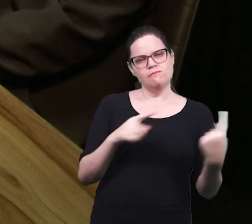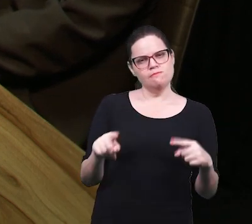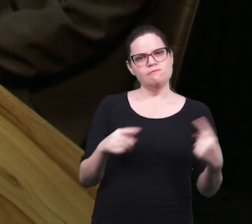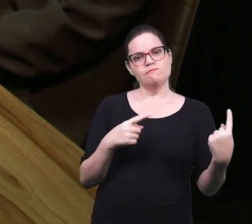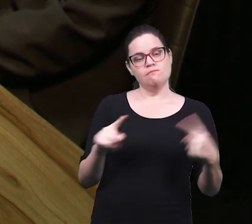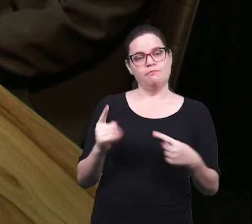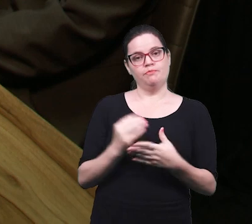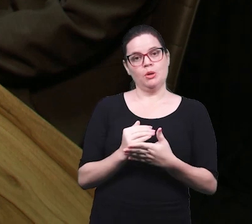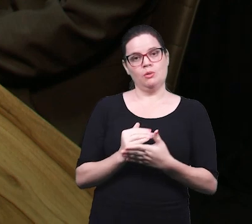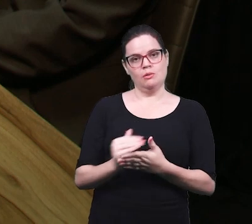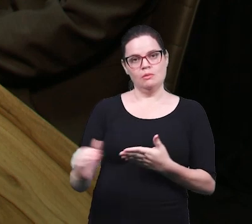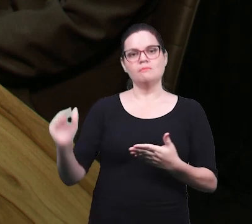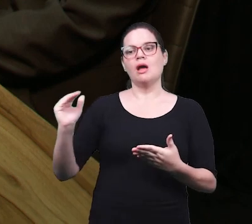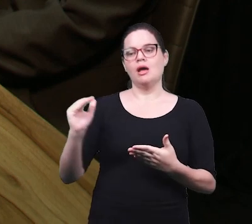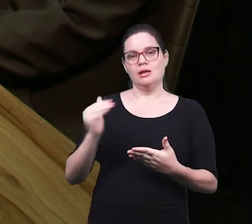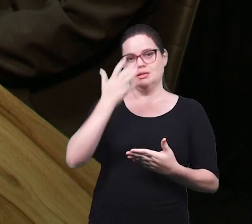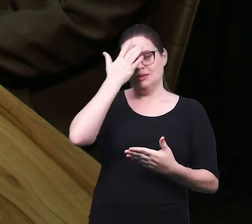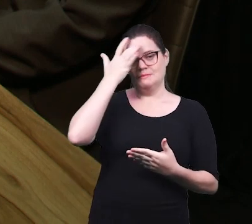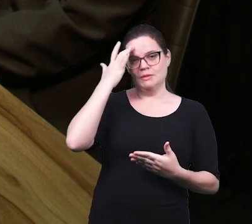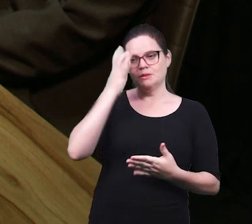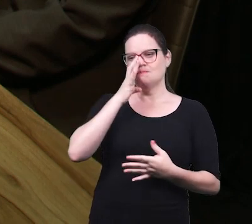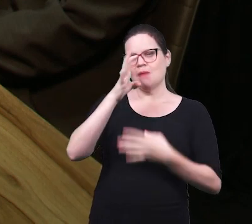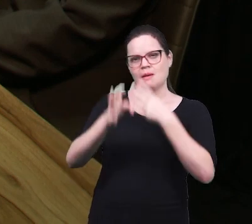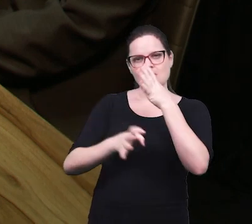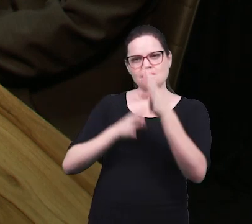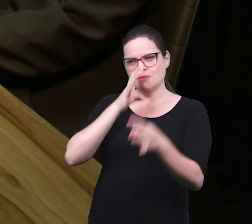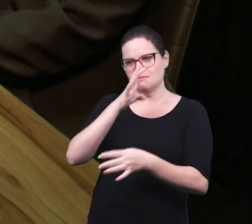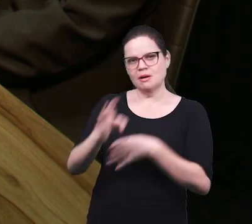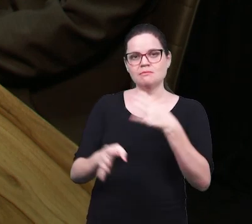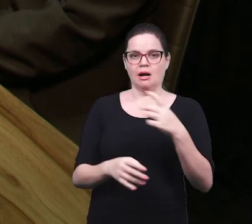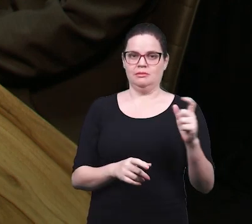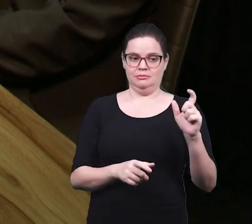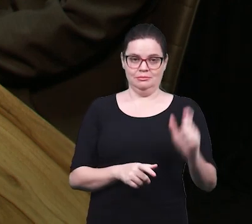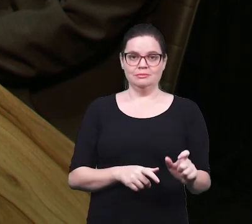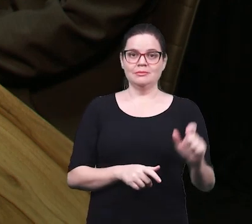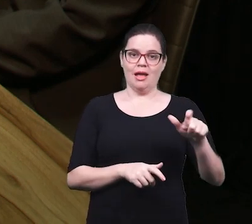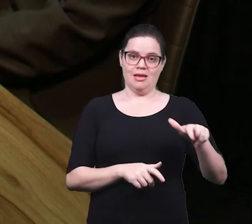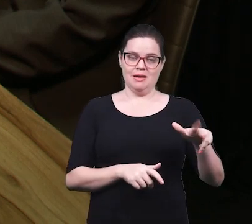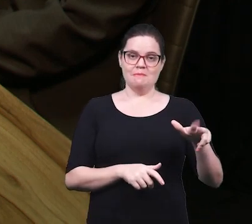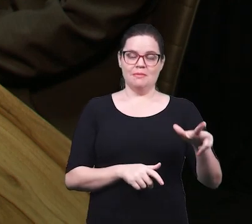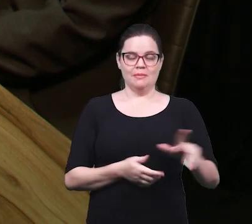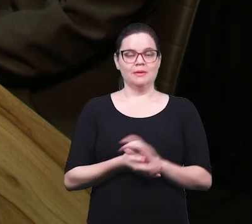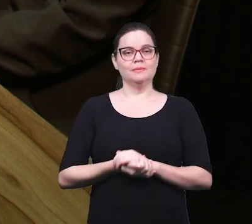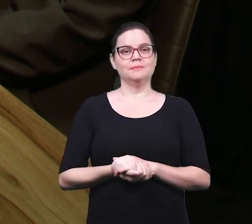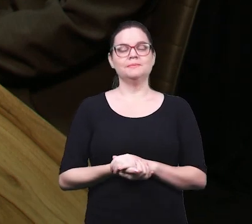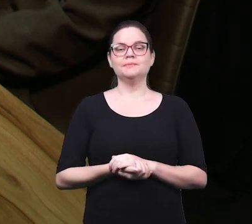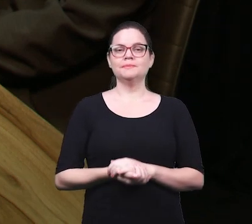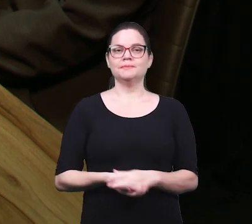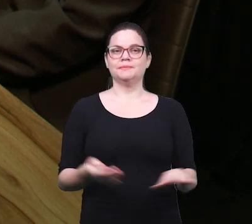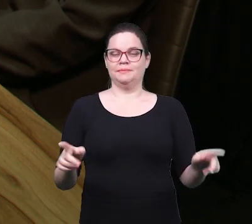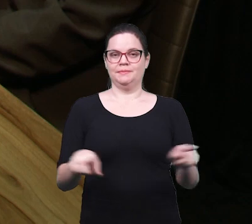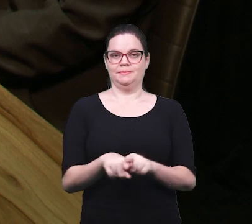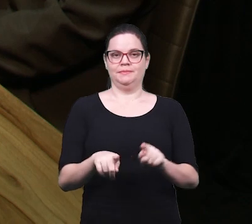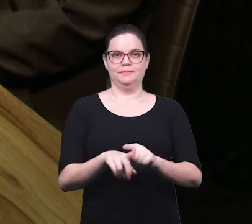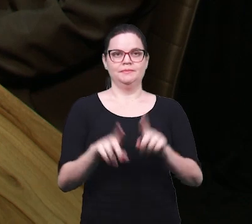começa a ser perseguido, ele começa a ser caluniado até pelos seus próprios irmãos.